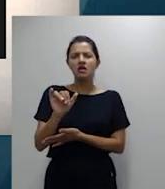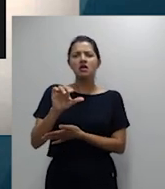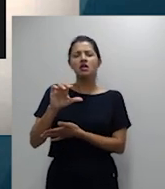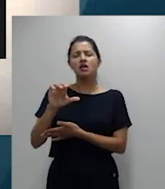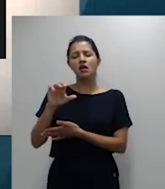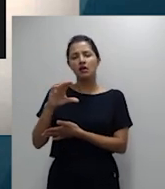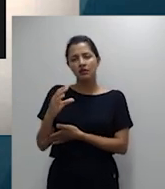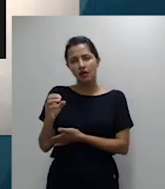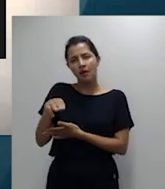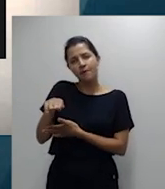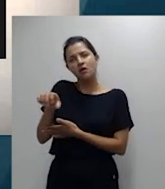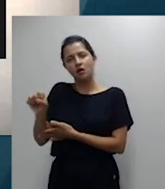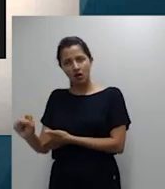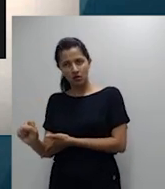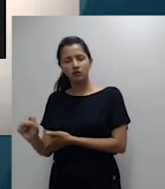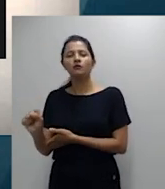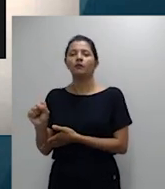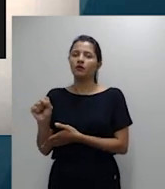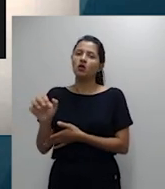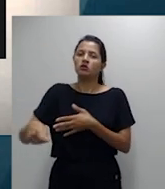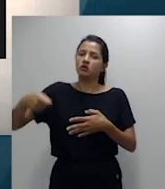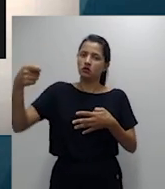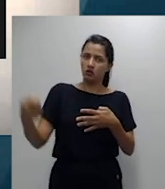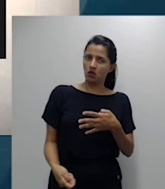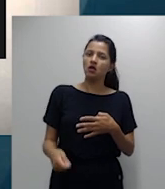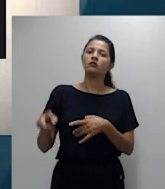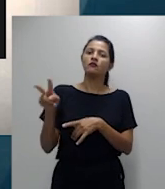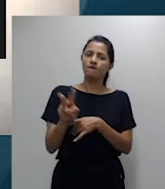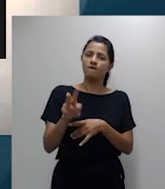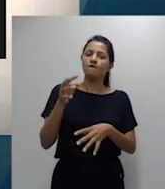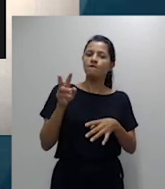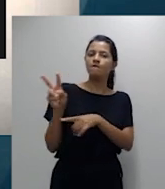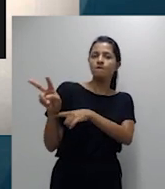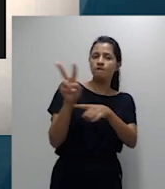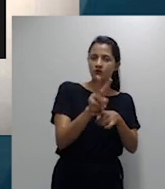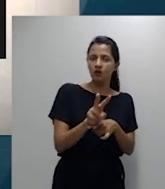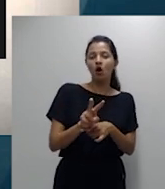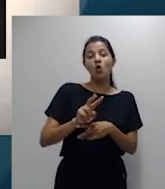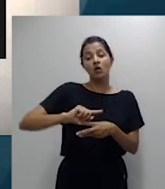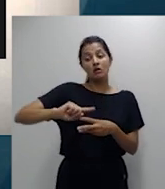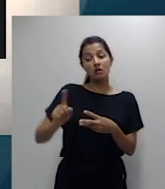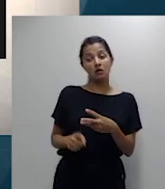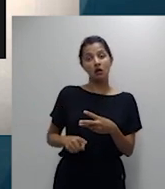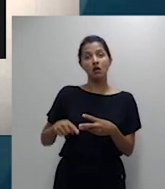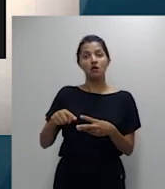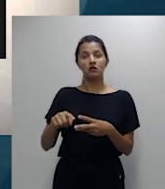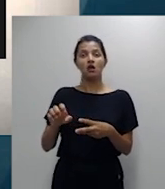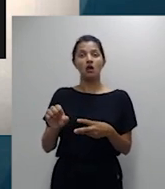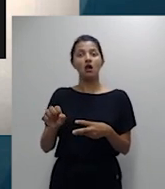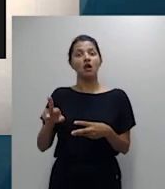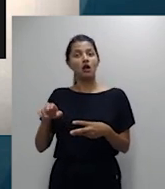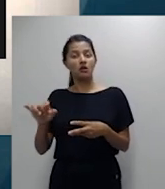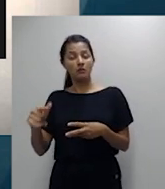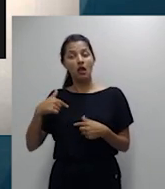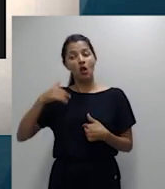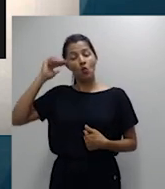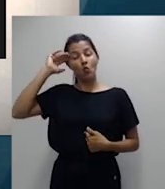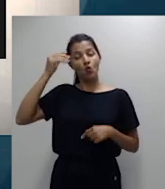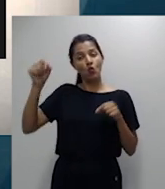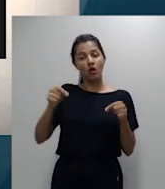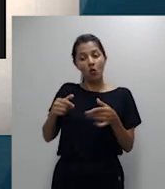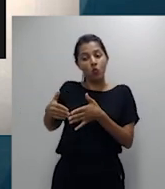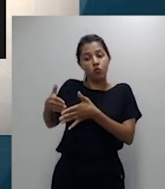sentença de execução fiscal originária depois apelações e três elétricos eu entendo que o obstáculo